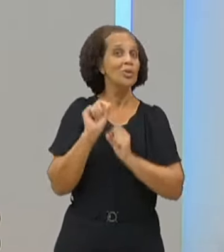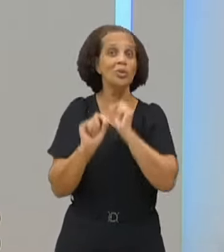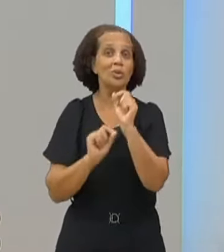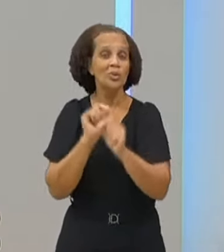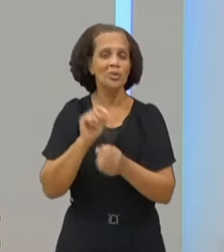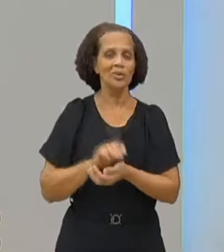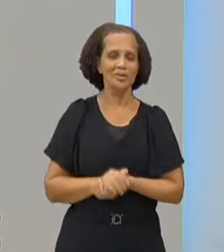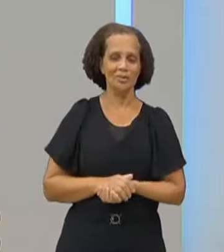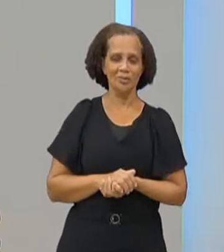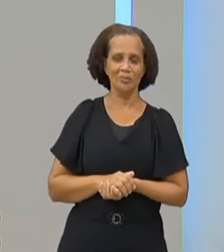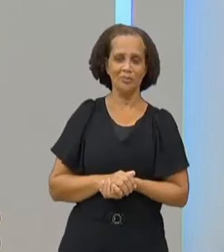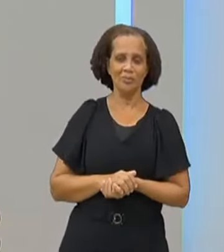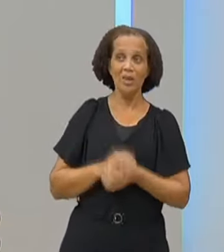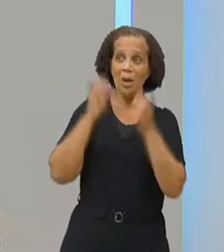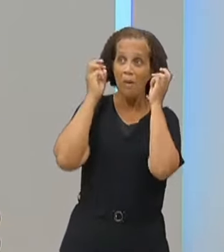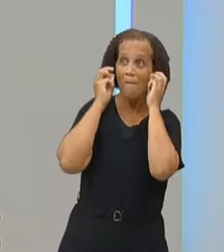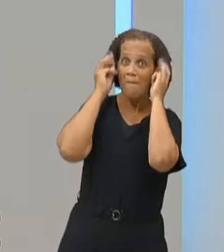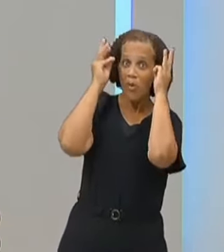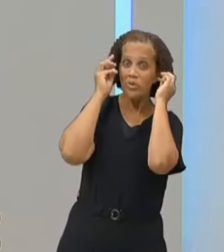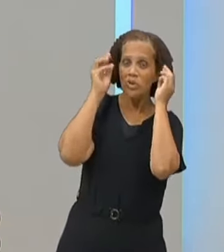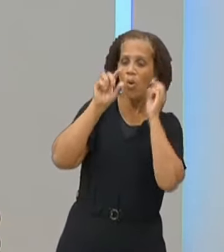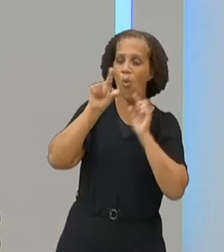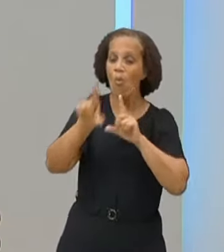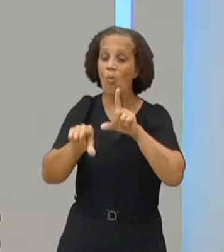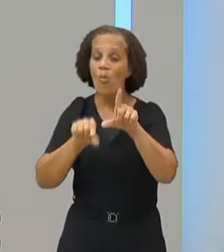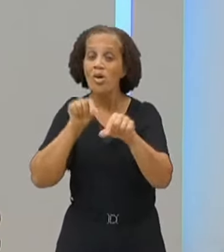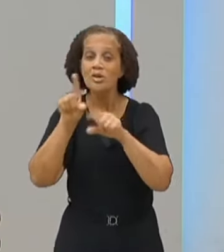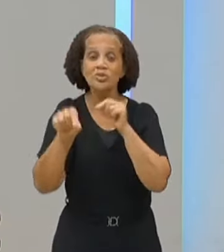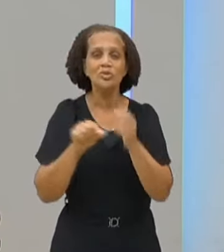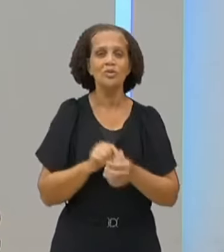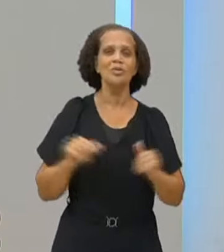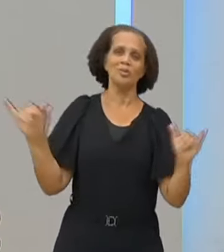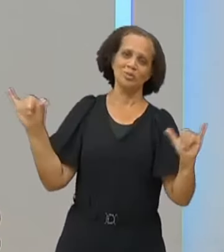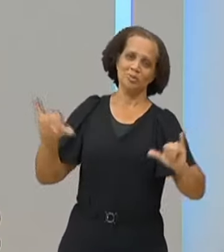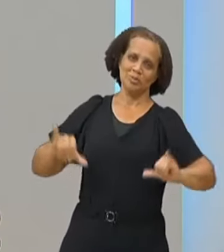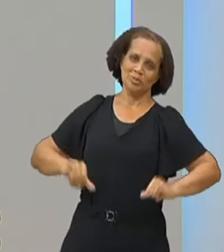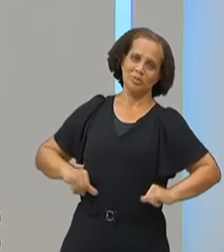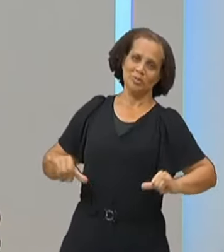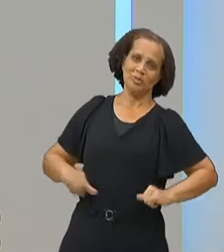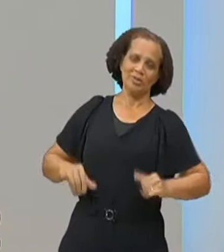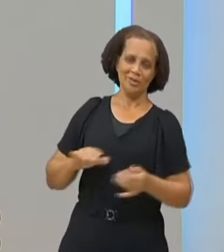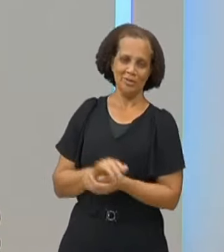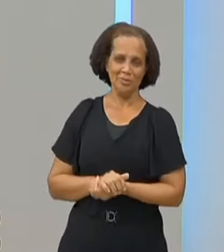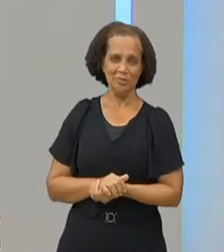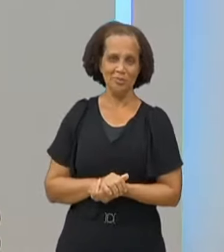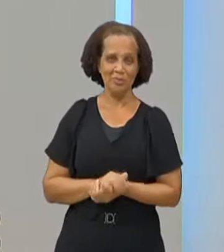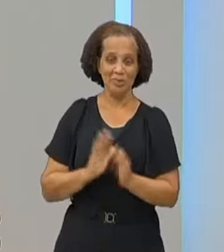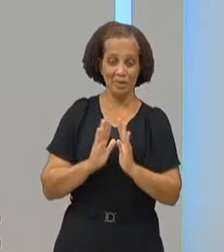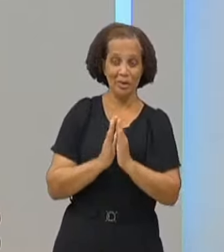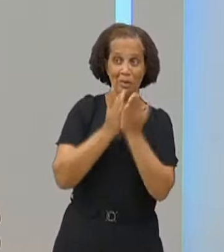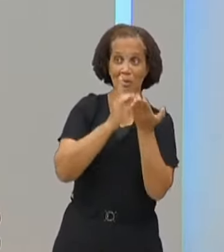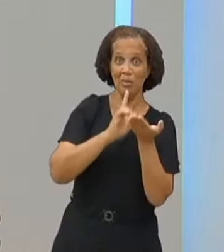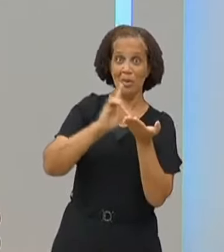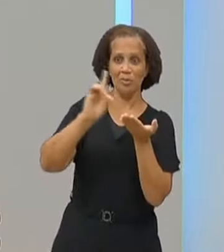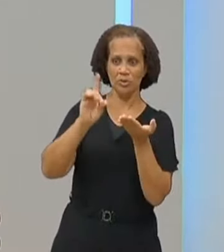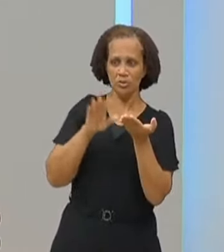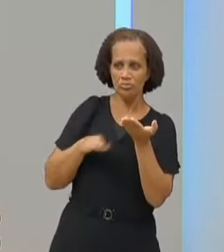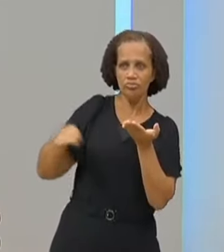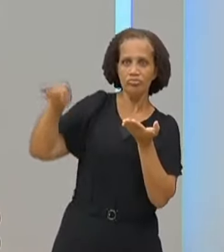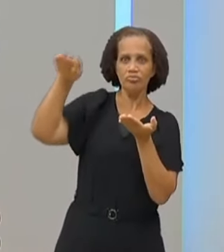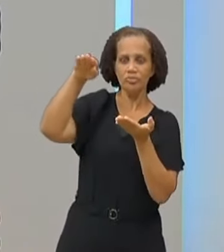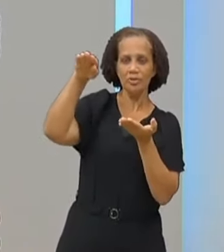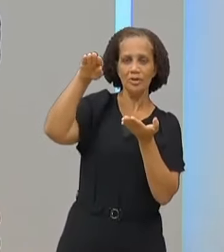Moisés escolheu sofrer. A Bíblia diz que ele, sendo já